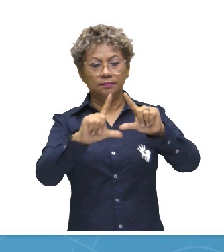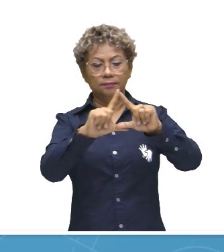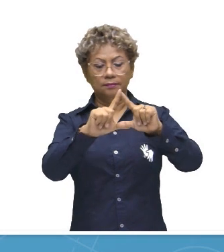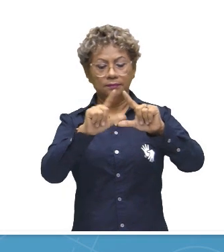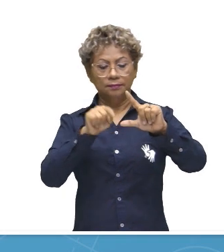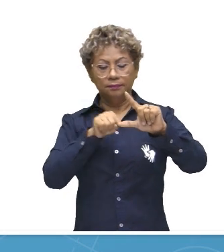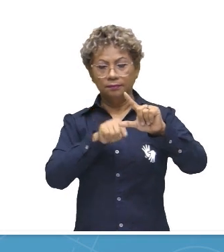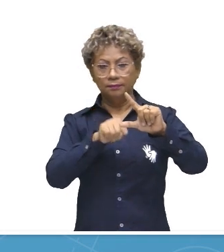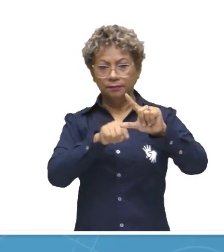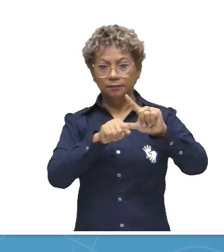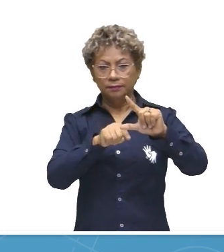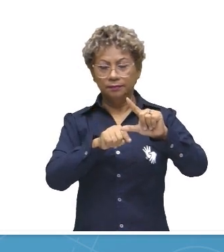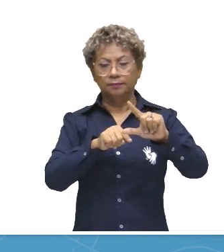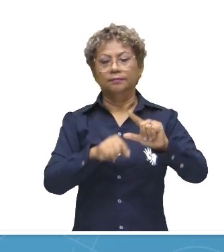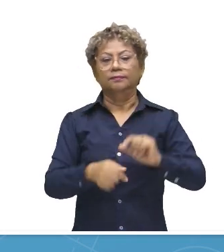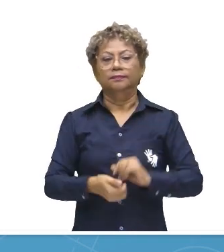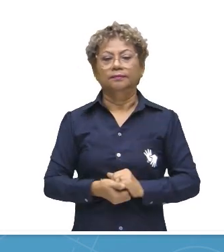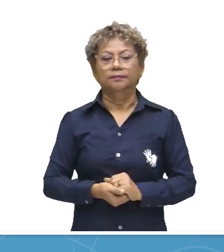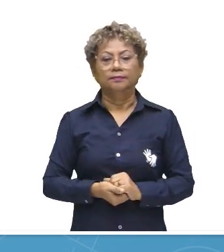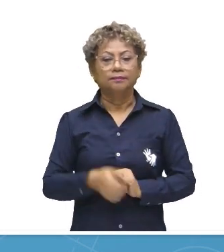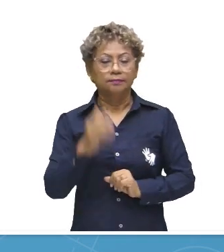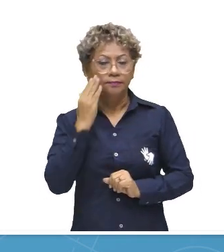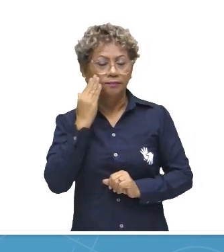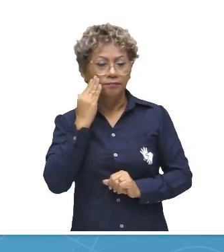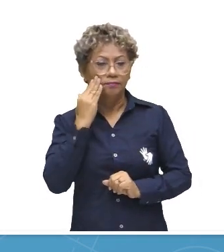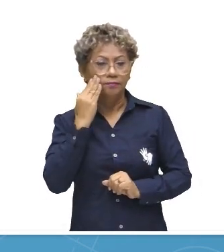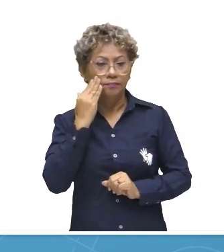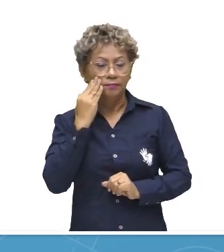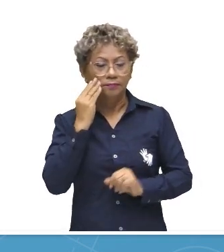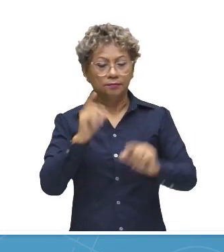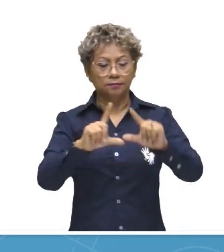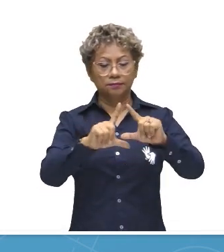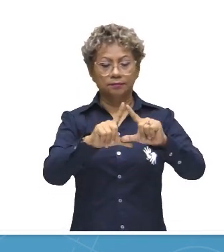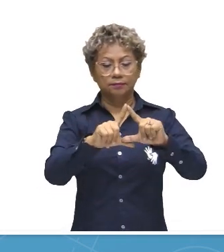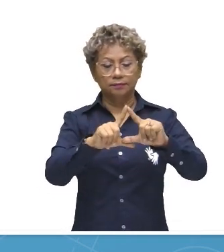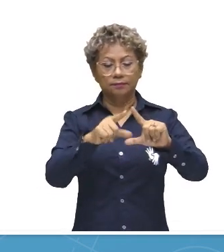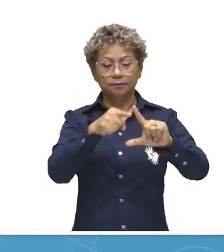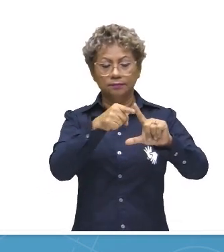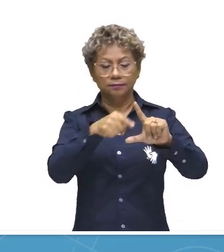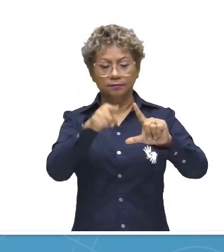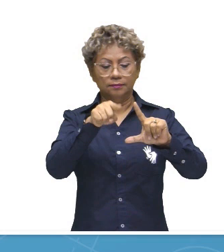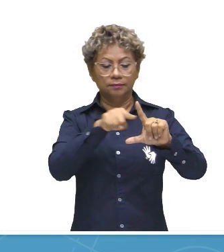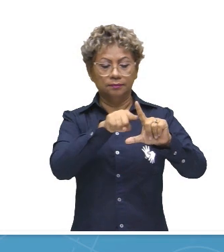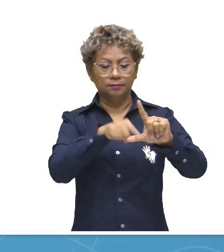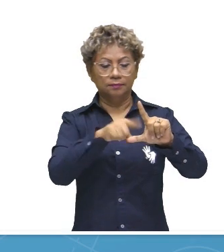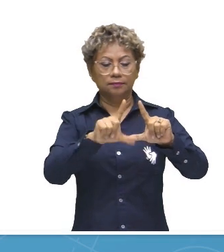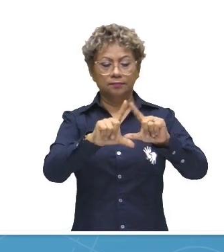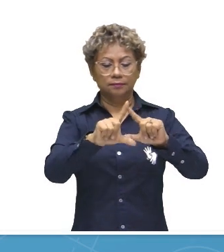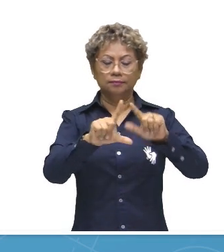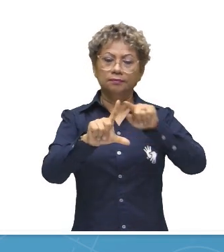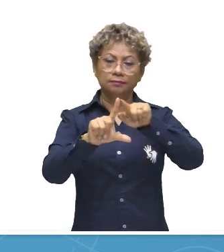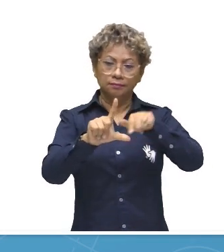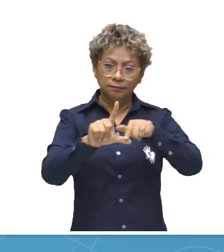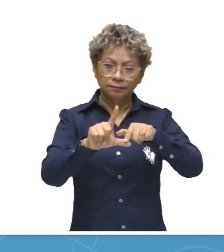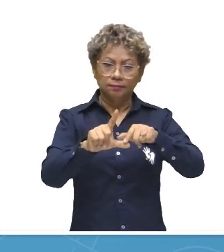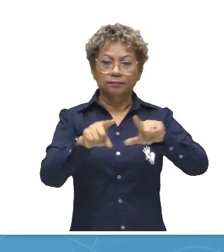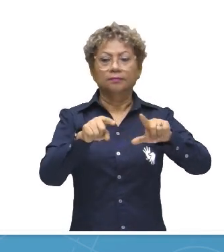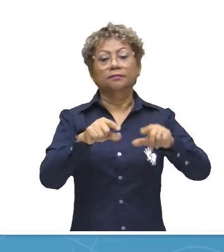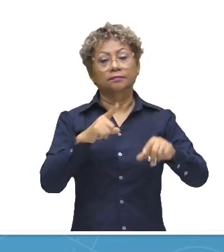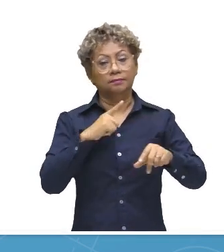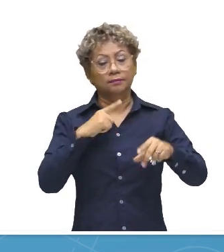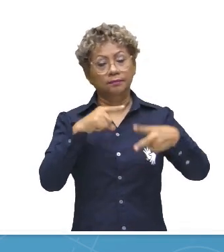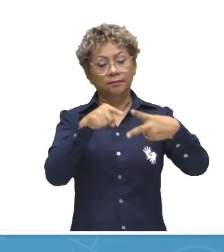aqui, inserir aqui um valor para ele, né, cada ângulo, cada medida dessa aqui, vamos imaginar que fosse igual a 5